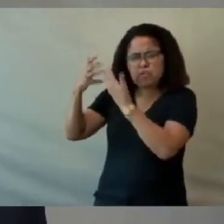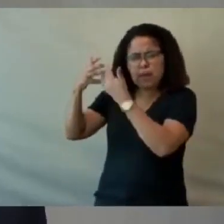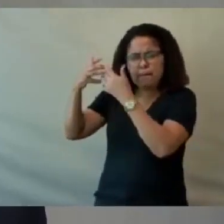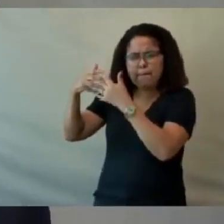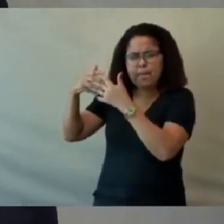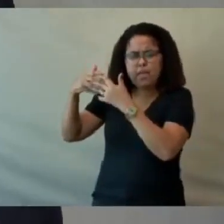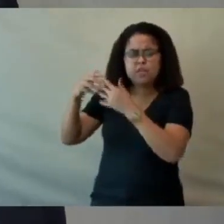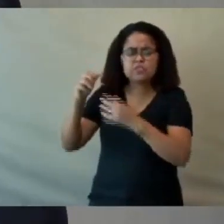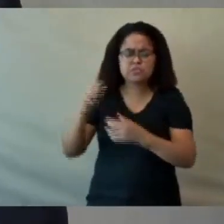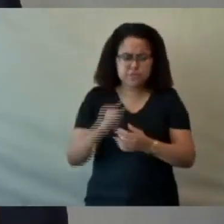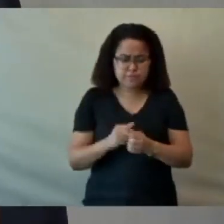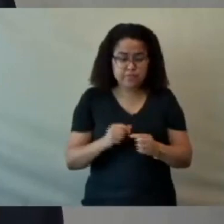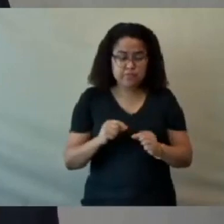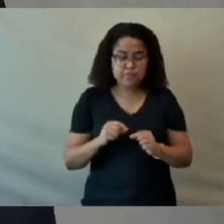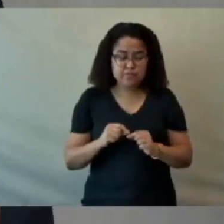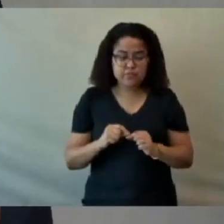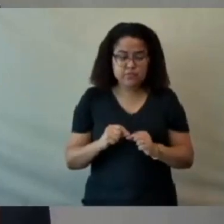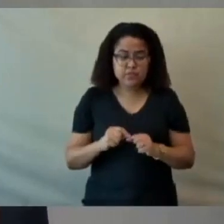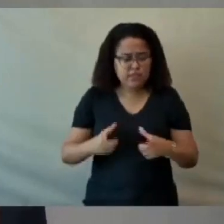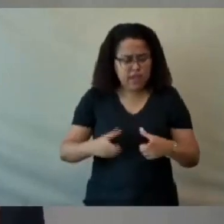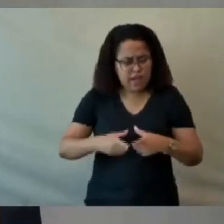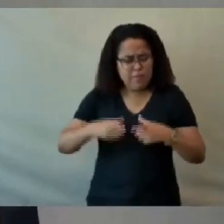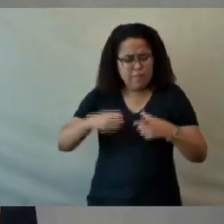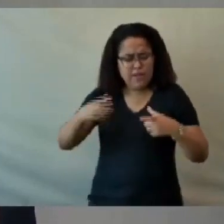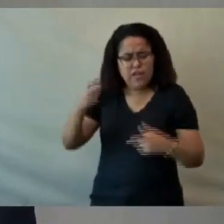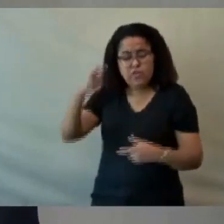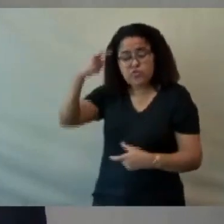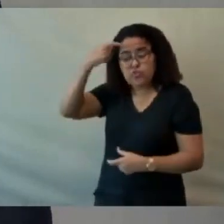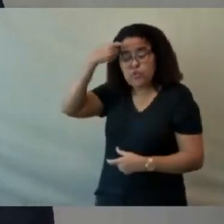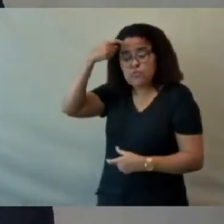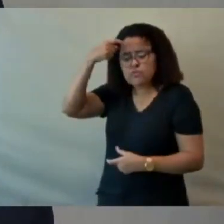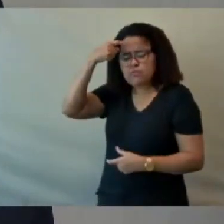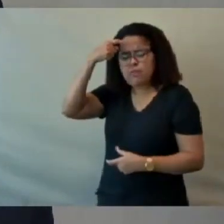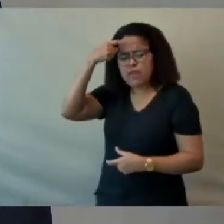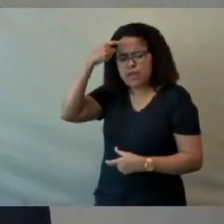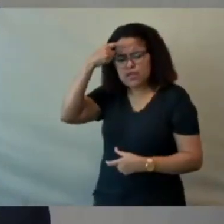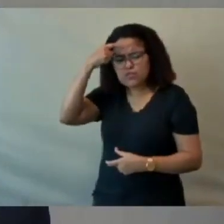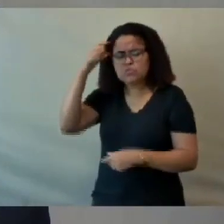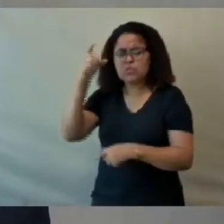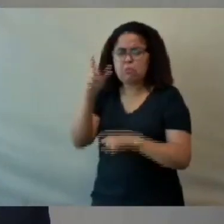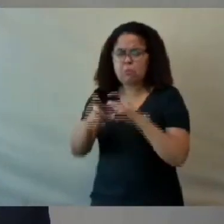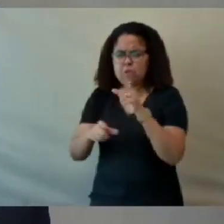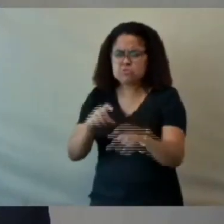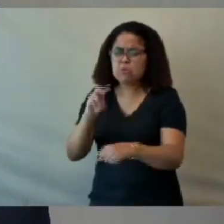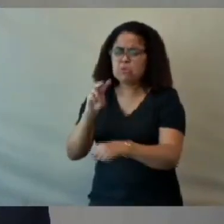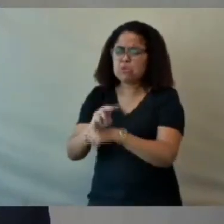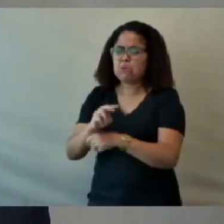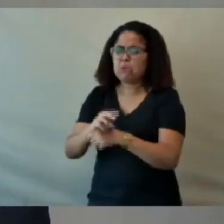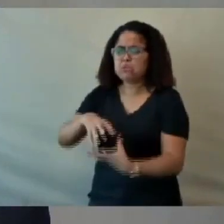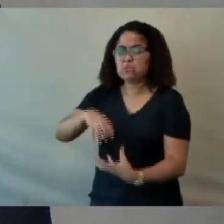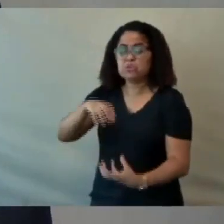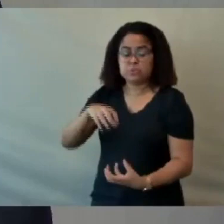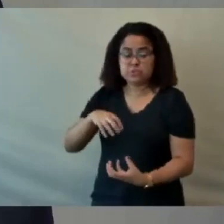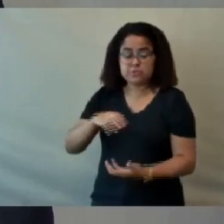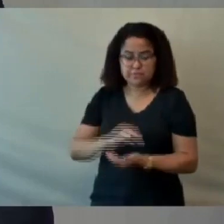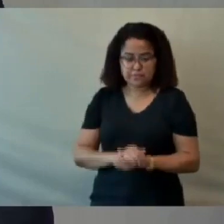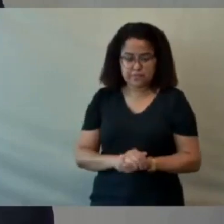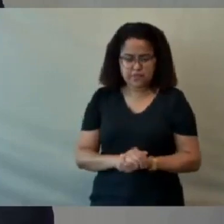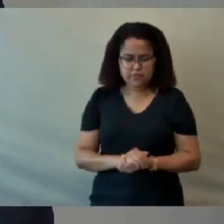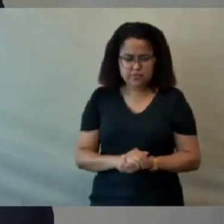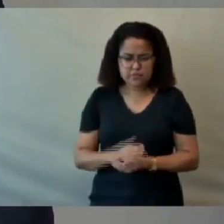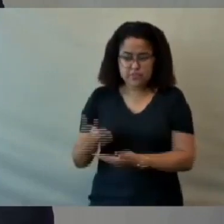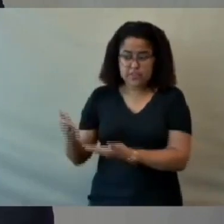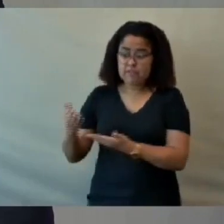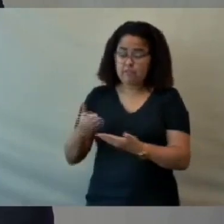aprendizagem dele porque ele hoje eu tenho um cuidador que vem para mim ele traz vários